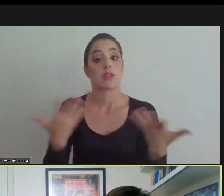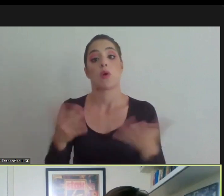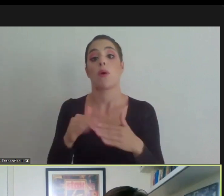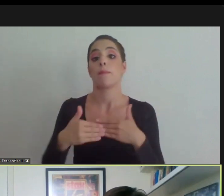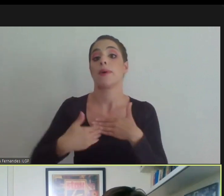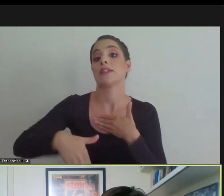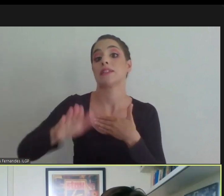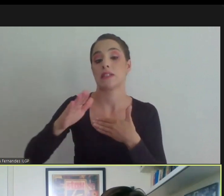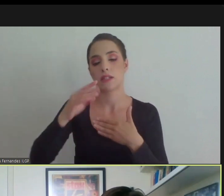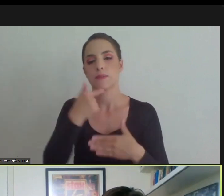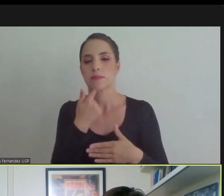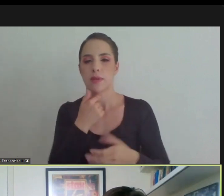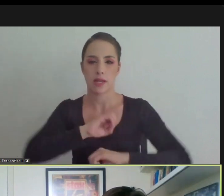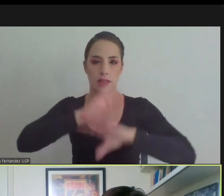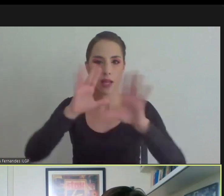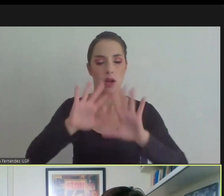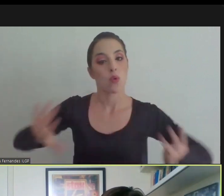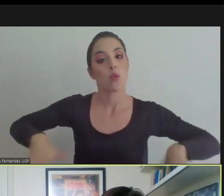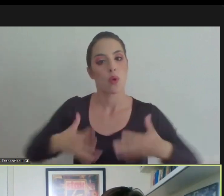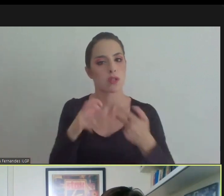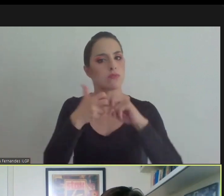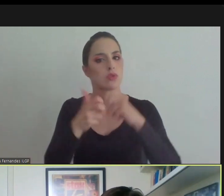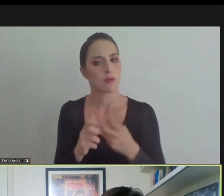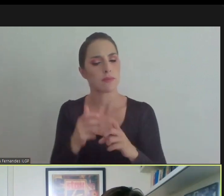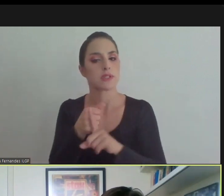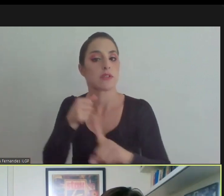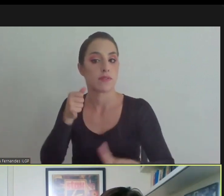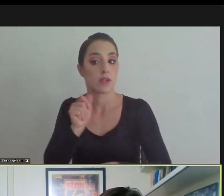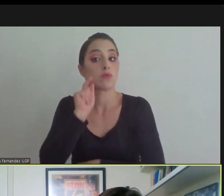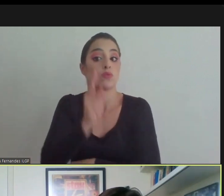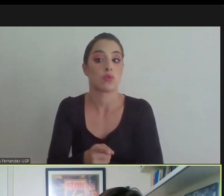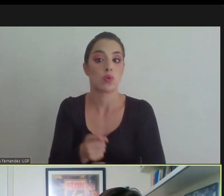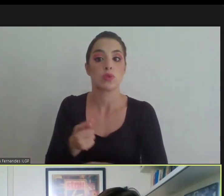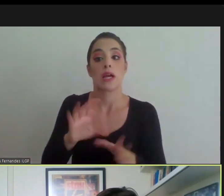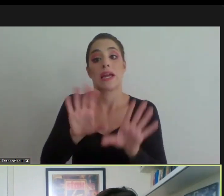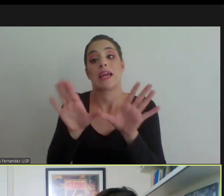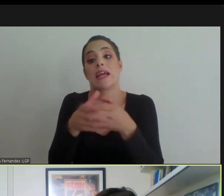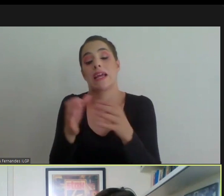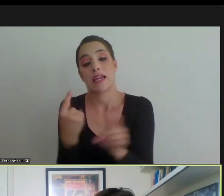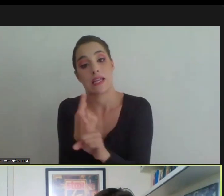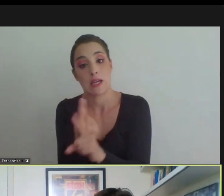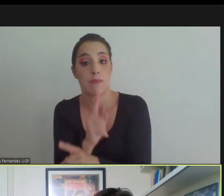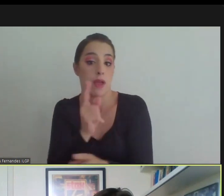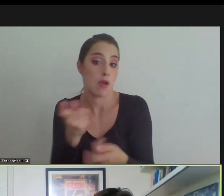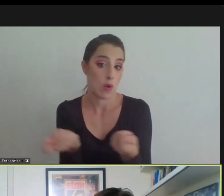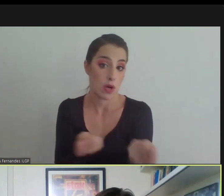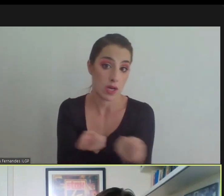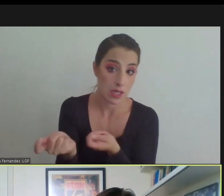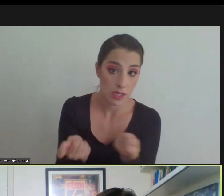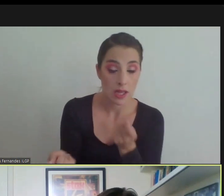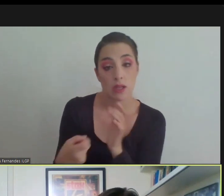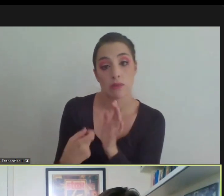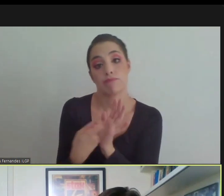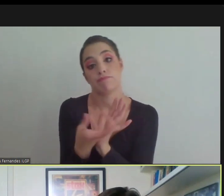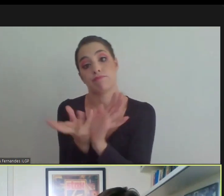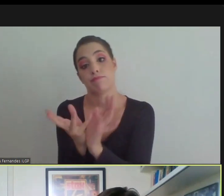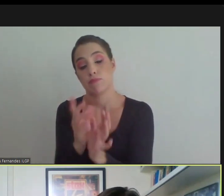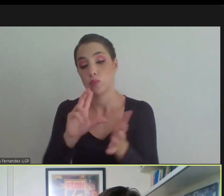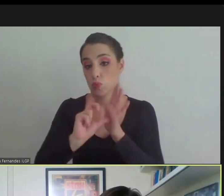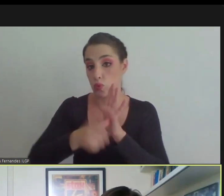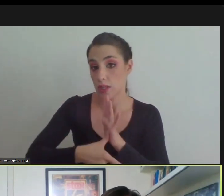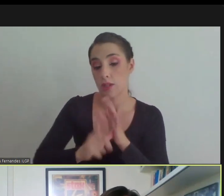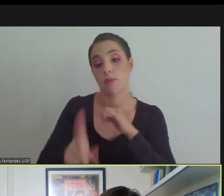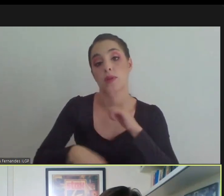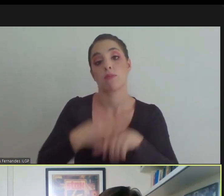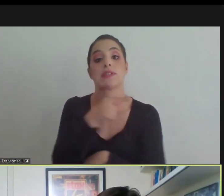de quais são os problemas, os desafios, as equipes são orientadas ao longo de um projeto de inovação para que elas